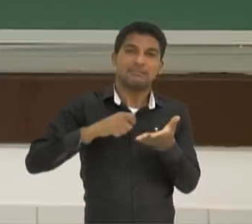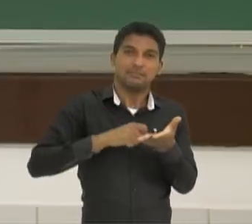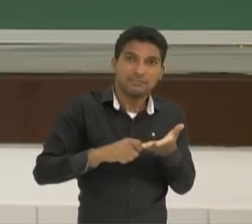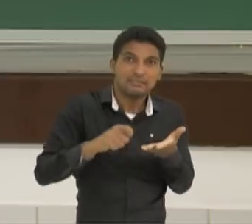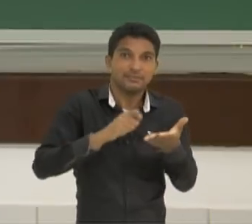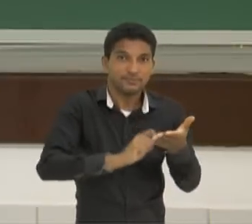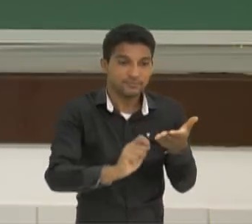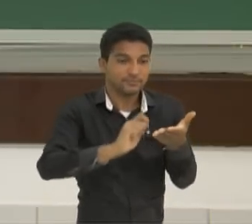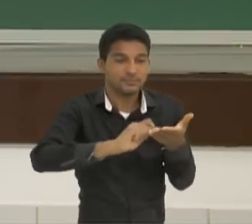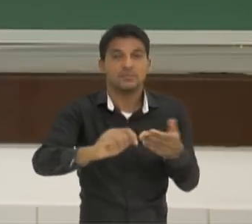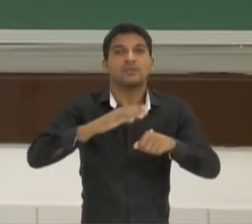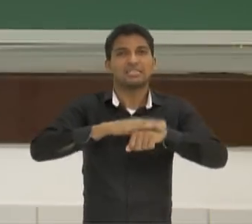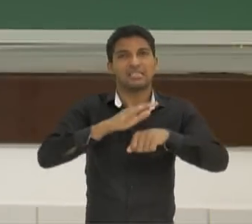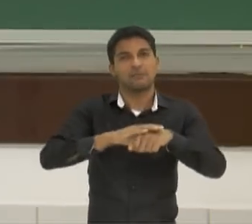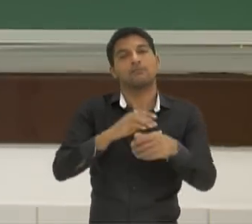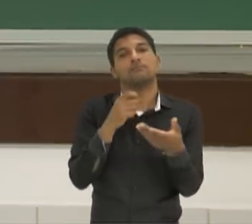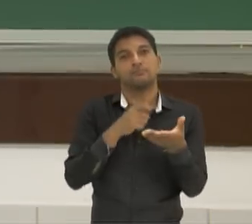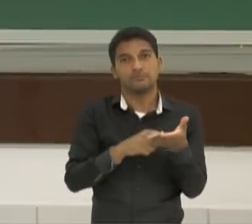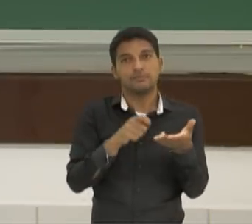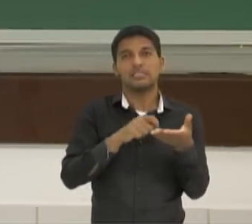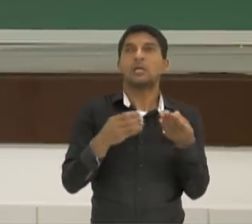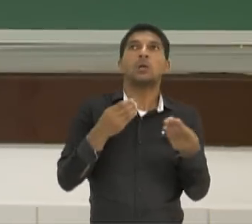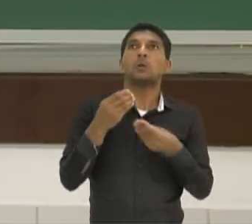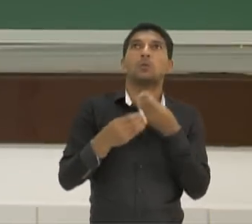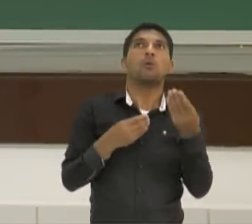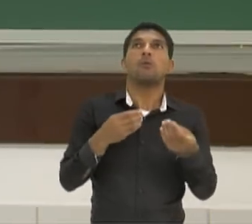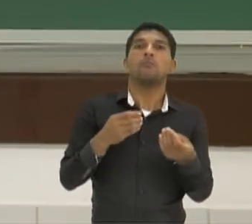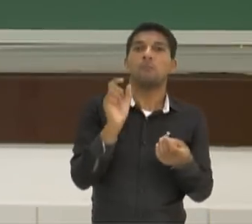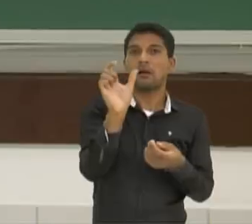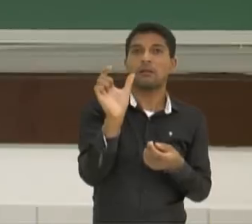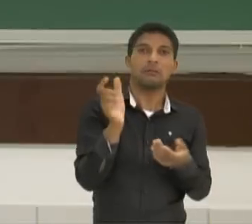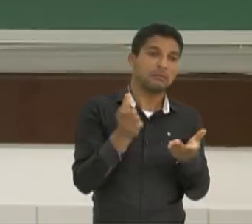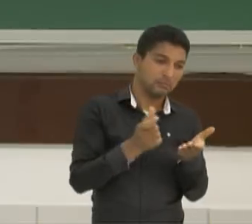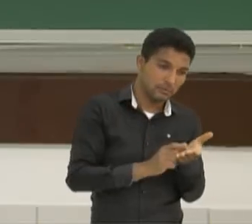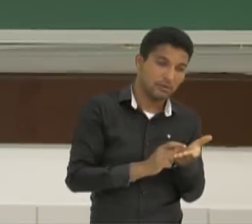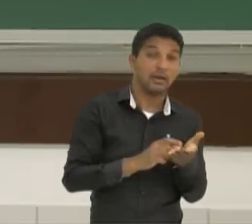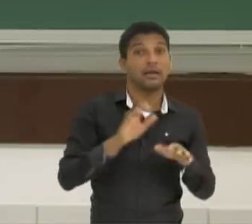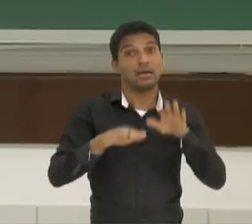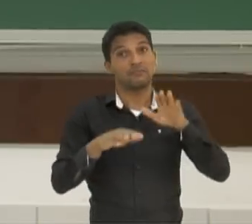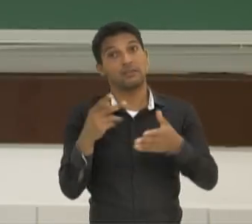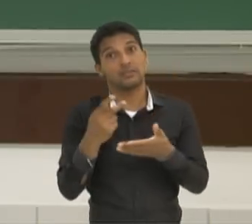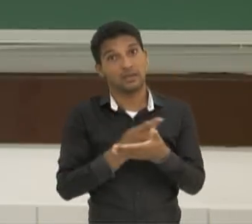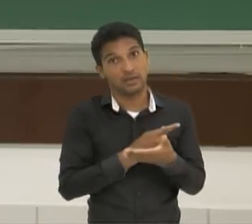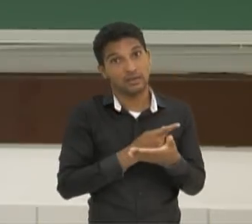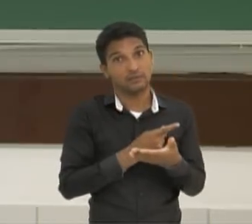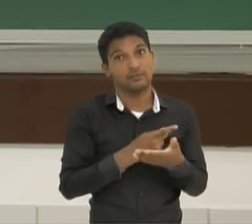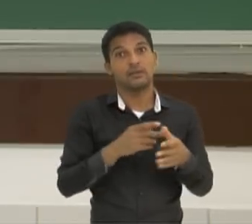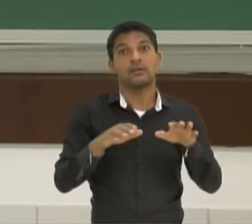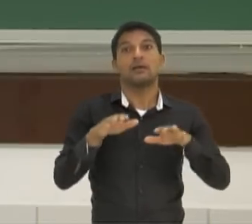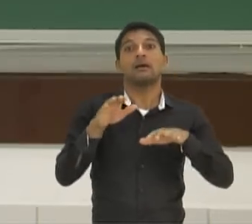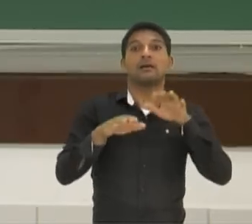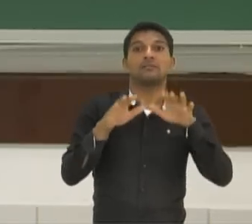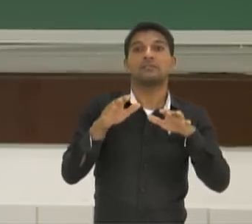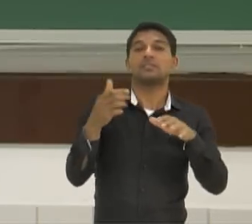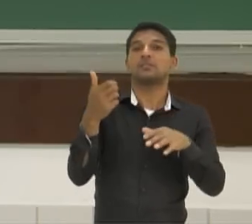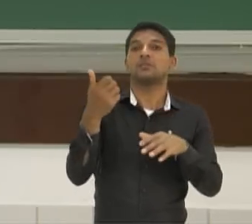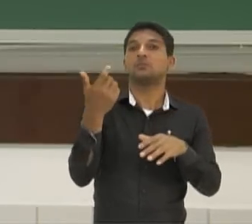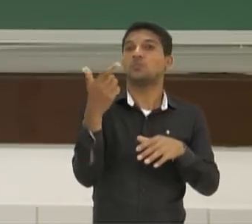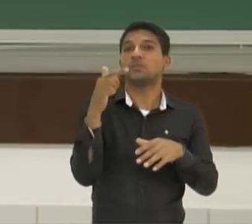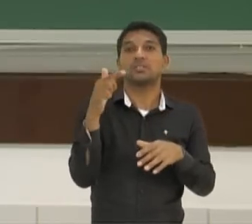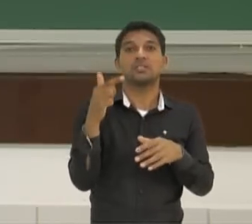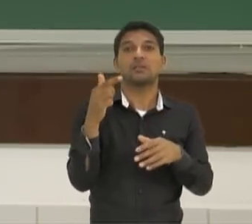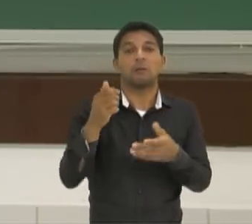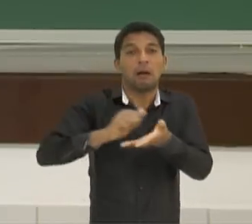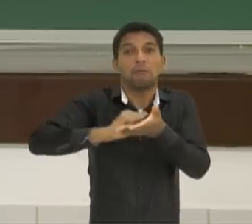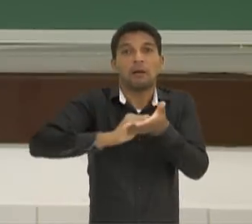que ficar lá um tempão, né? Vendo como que ia escrever as palavras, às vezes errava, muitas vezes nem Rorex tinha, né? E hoje em dia, a gente